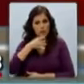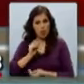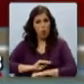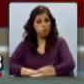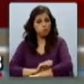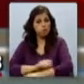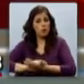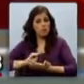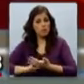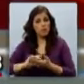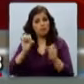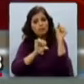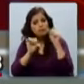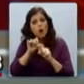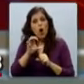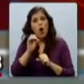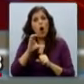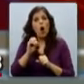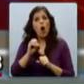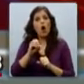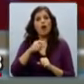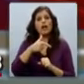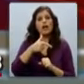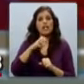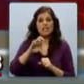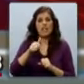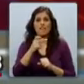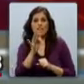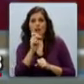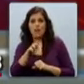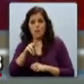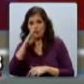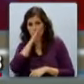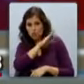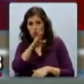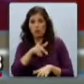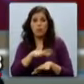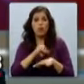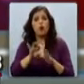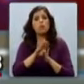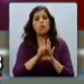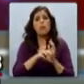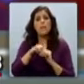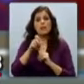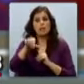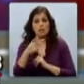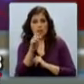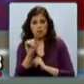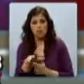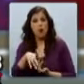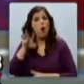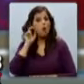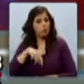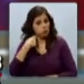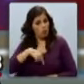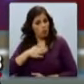administrador da farmacêutica Octav Pharma foi constituído arguido no âmbito da Operação Marquês. Paulo Lalanda de Castro foi ouvido por vontade própria